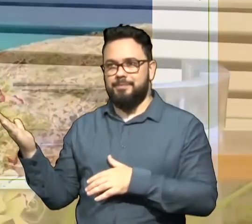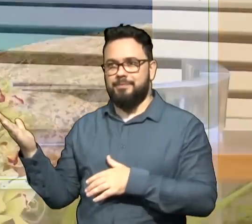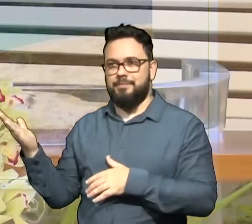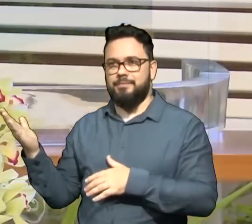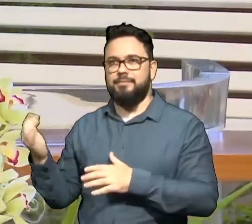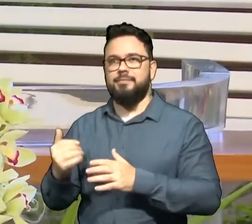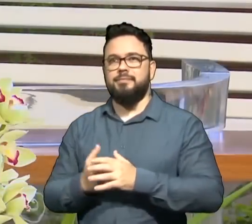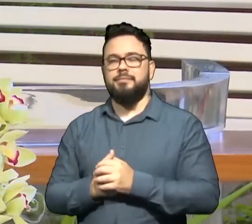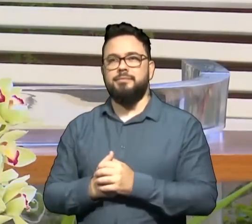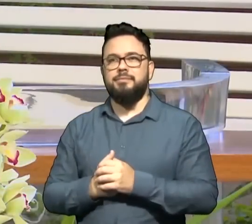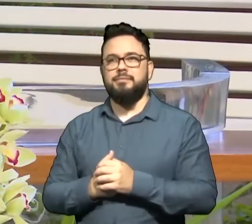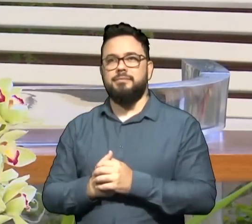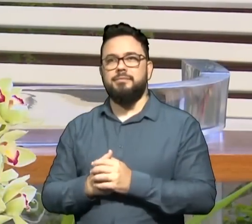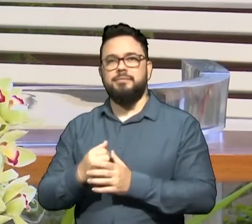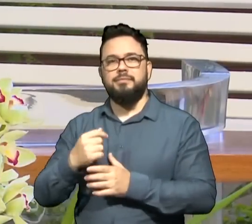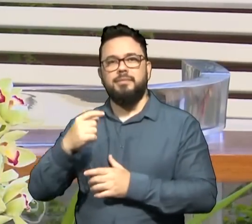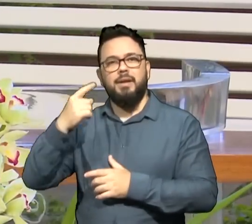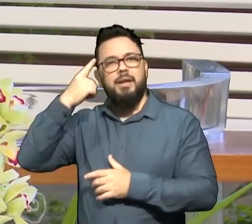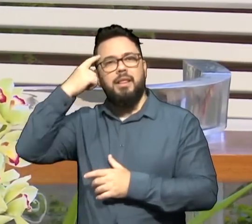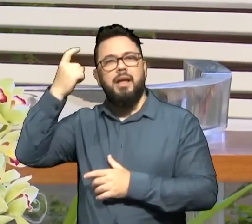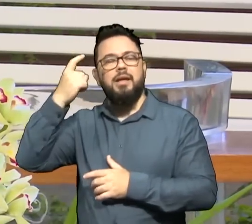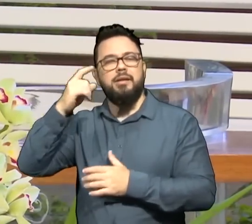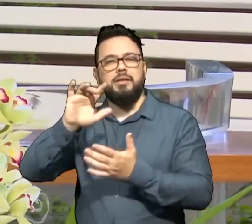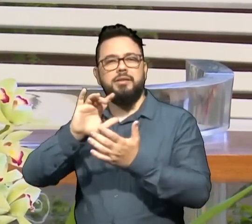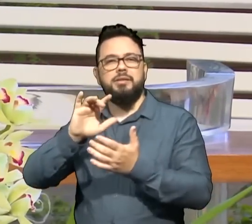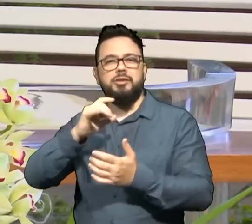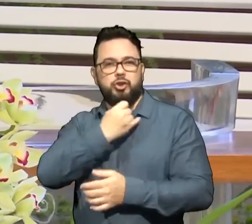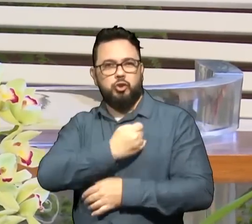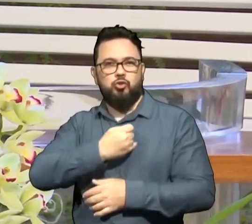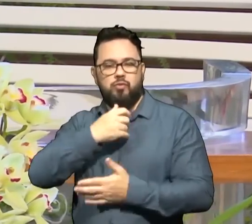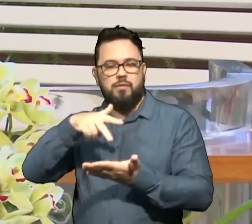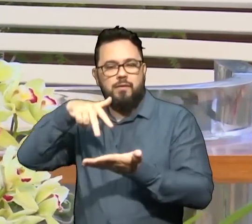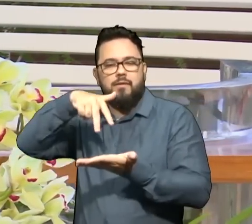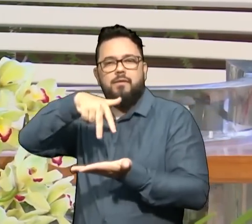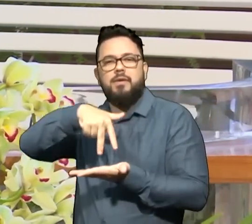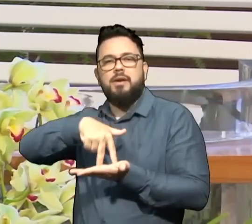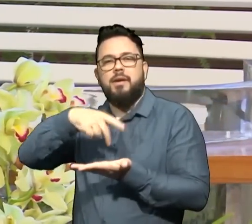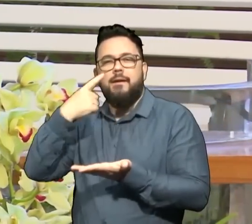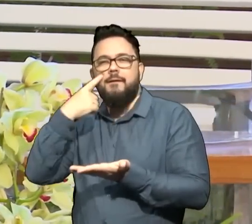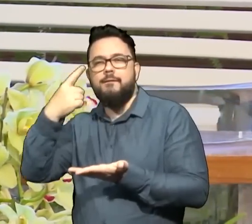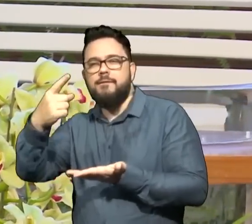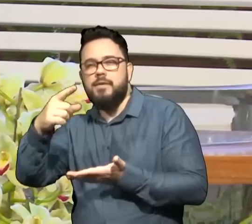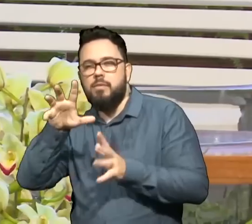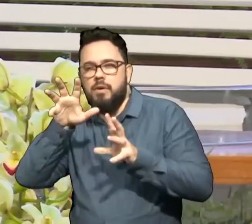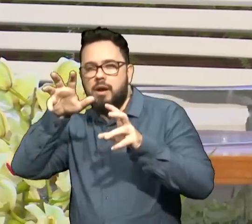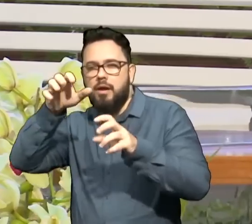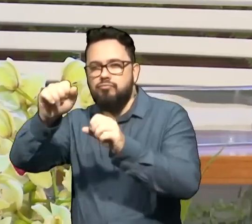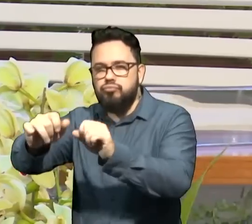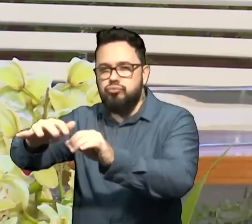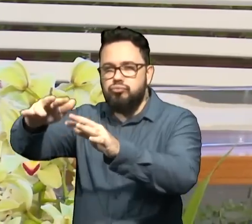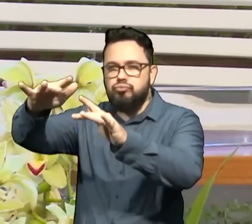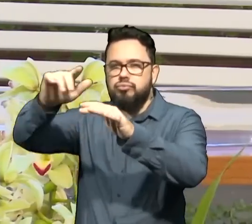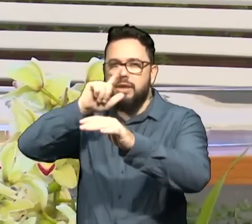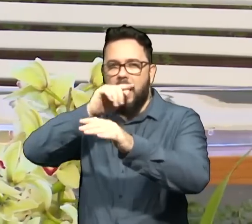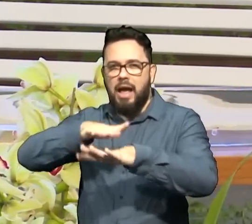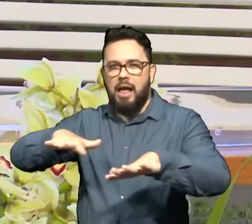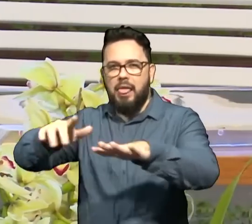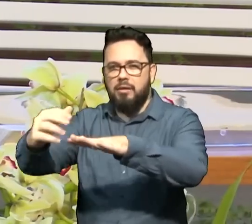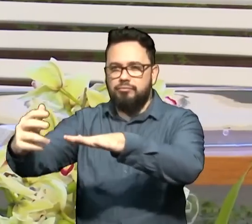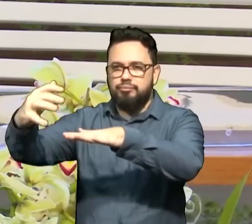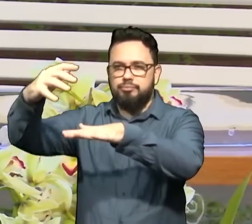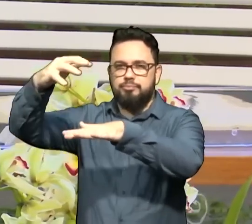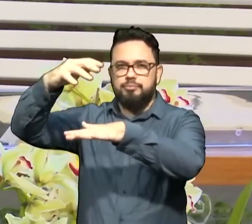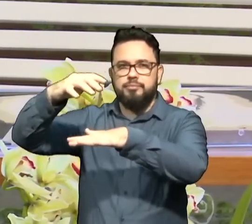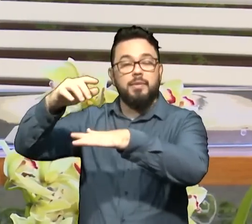visão que ele ficou em pé sobre a areia do mar e viu a besta subindo das das águas que o único canto da Ilha que tem essa